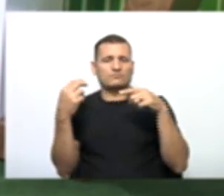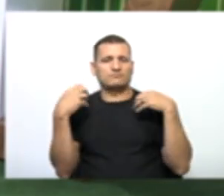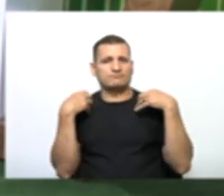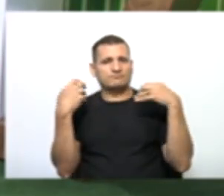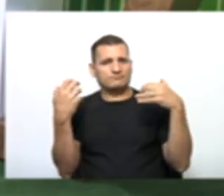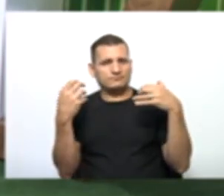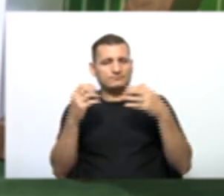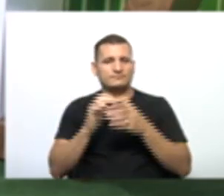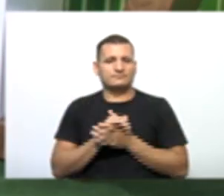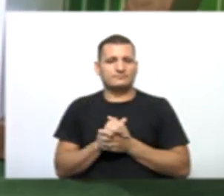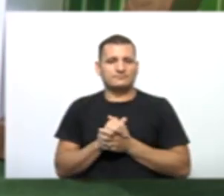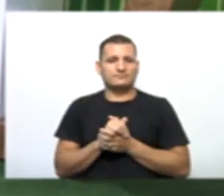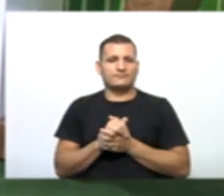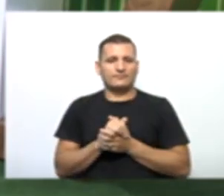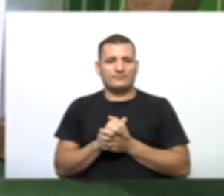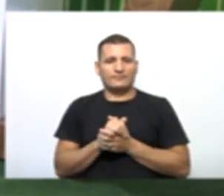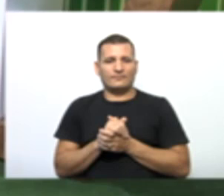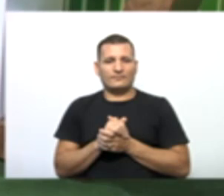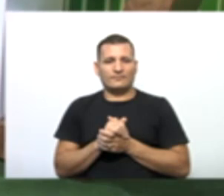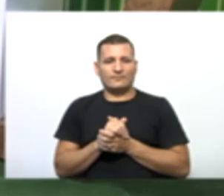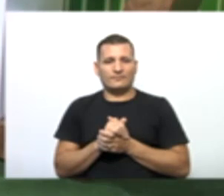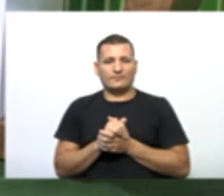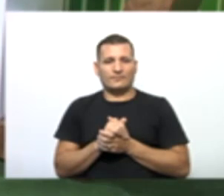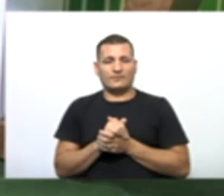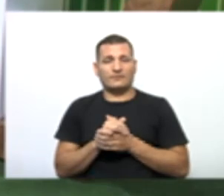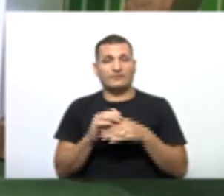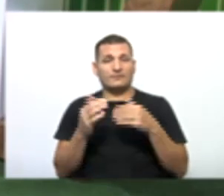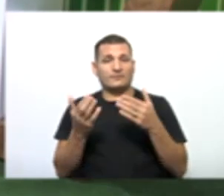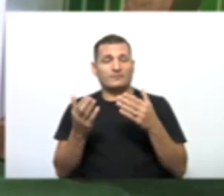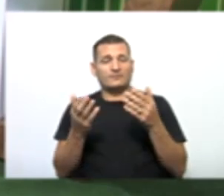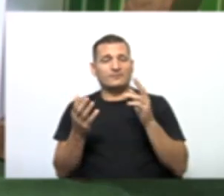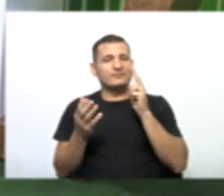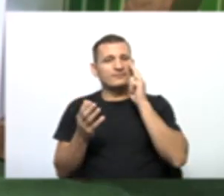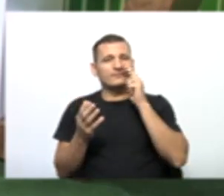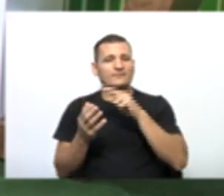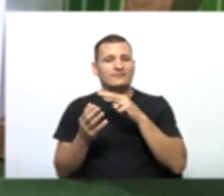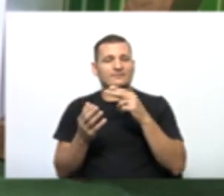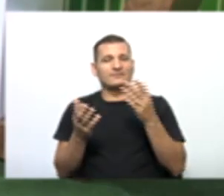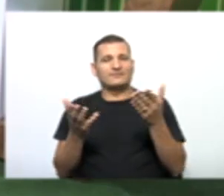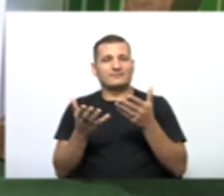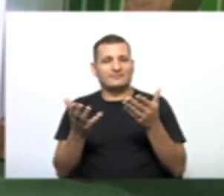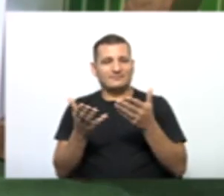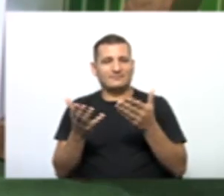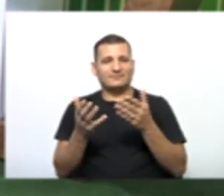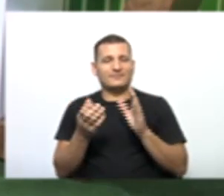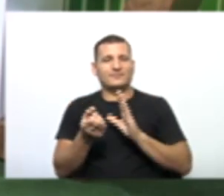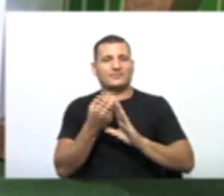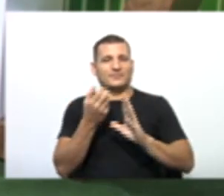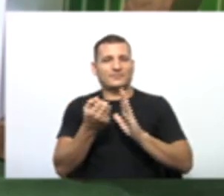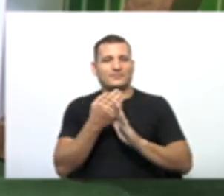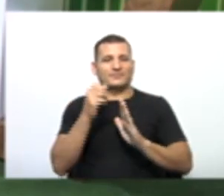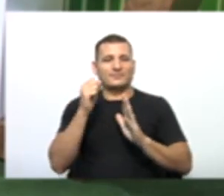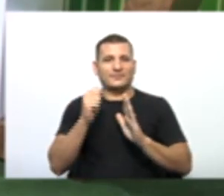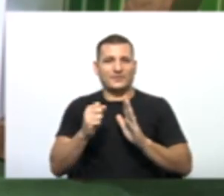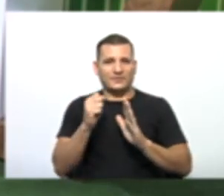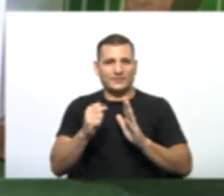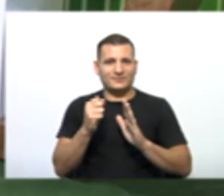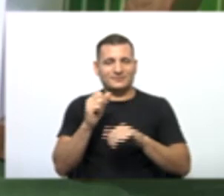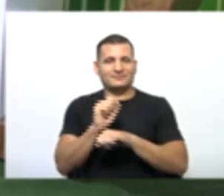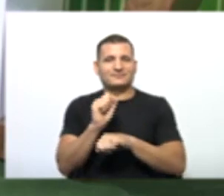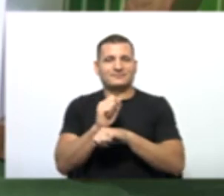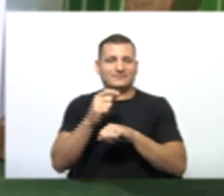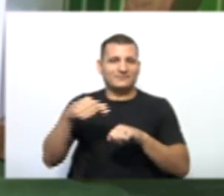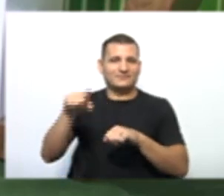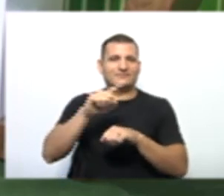o Aristóteles. Então, já que estamos aí, por favor, não deixe a gente forever alone, podem mandar mensagem que a gente está esperando